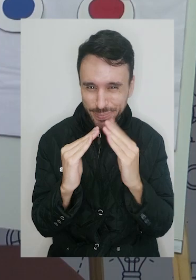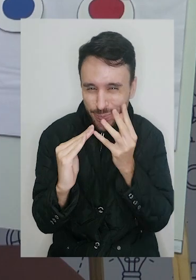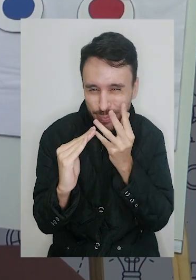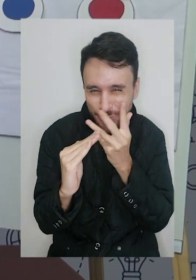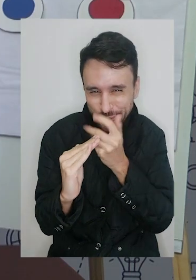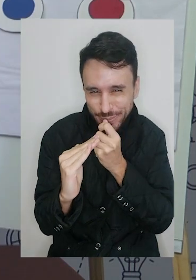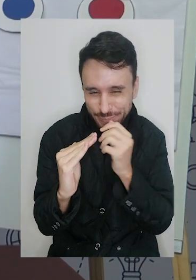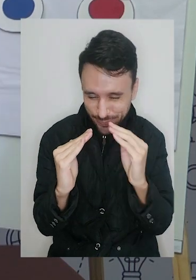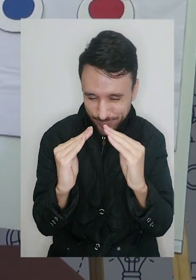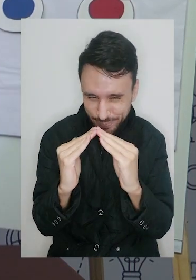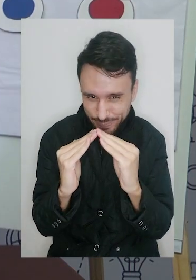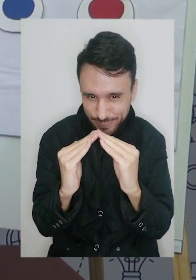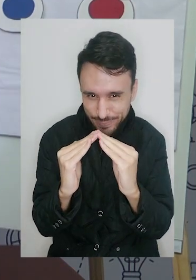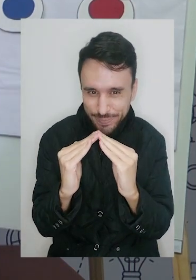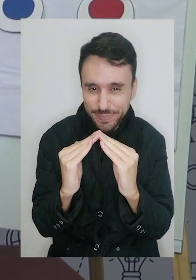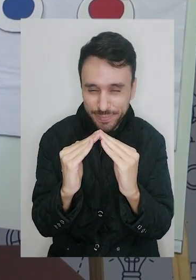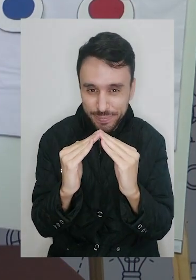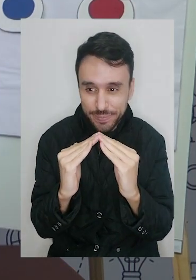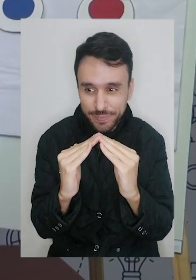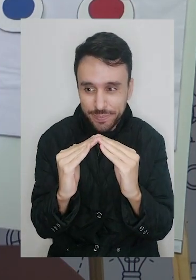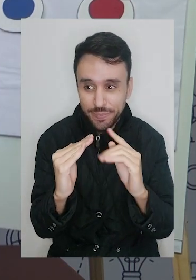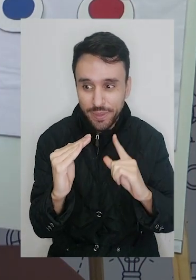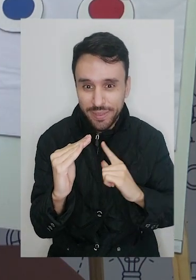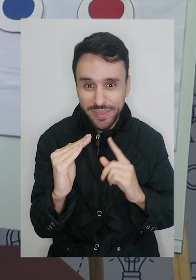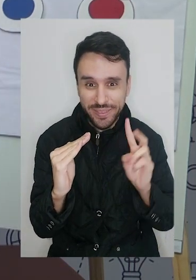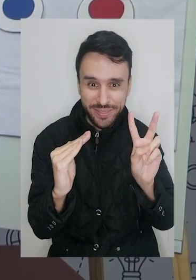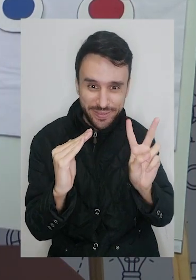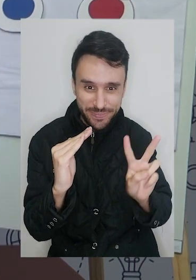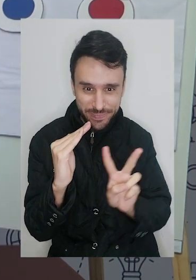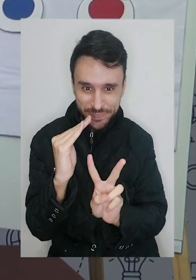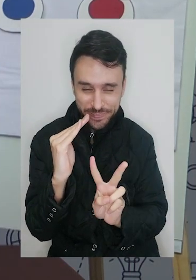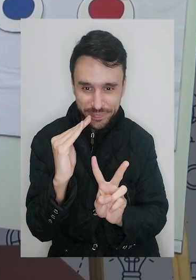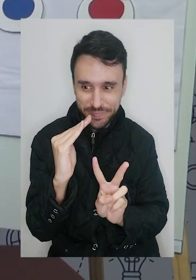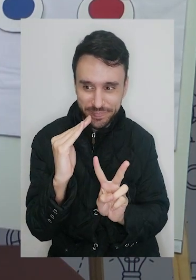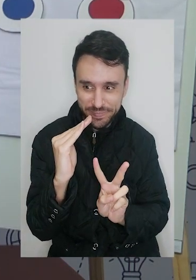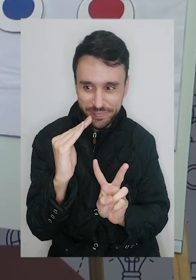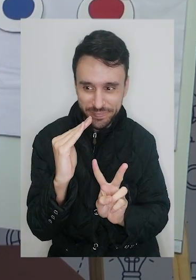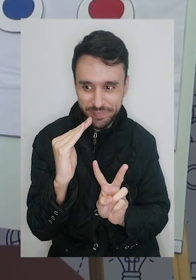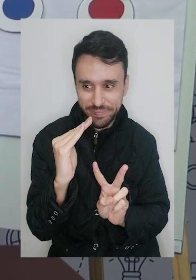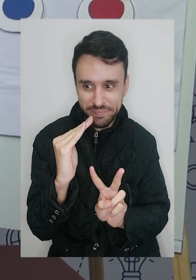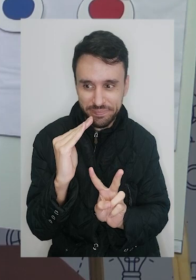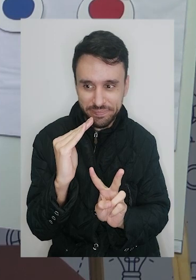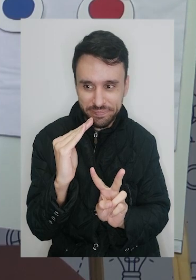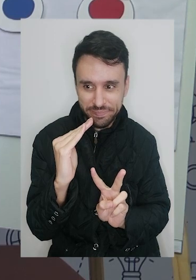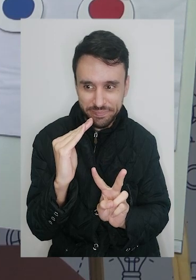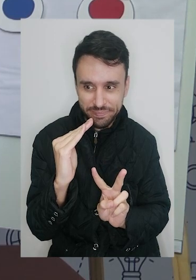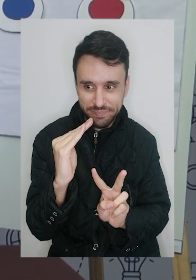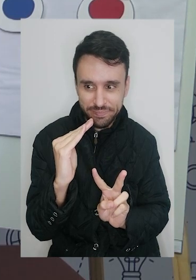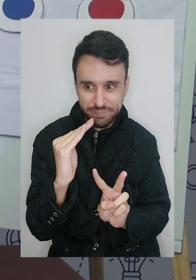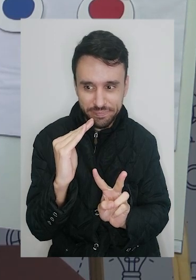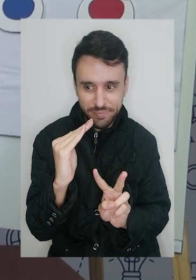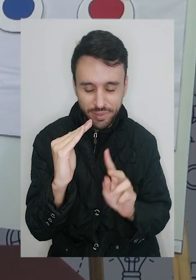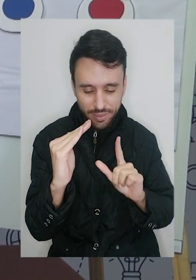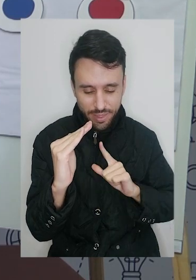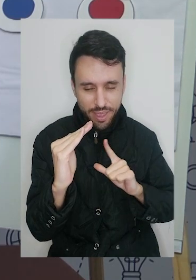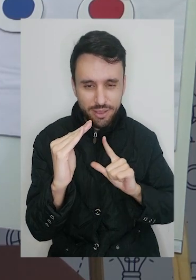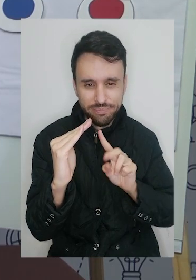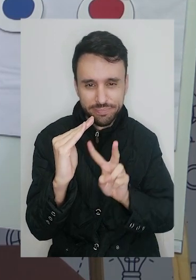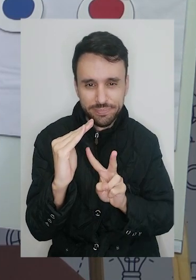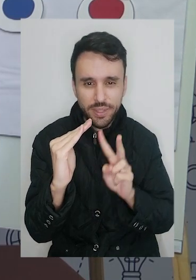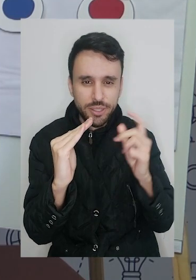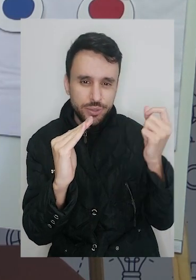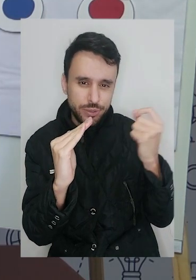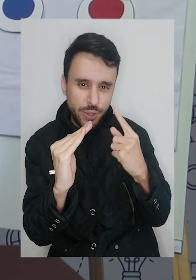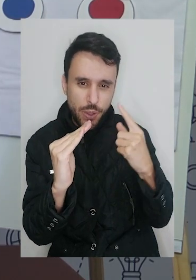bonitinho. E ali tem dois bonequinhos. O de sol e o de chuva.